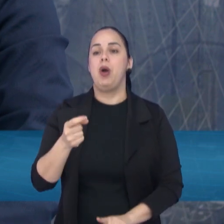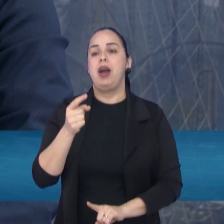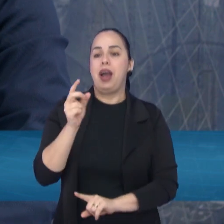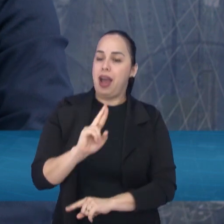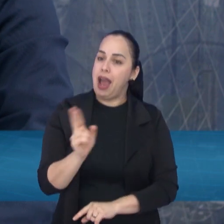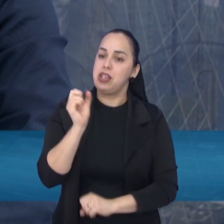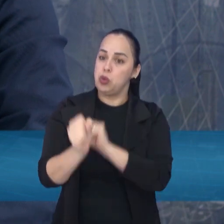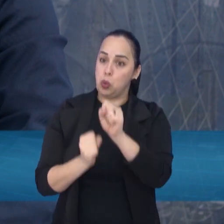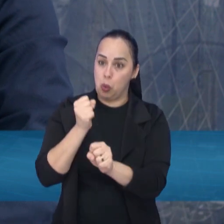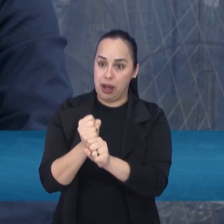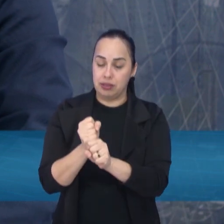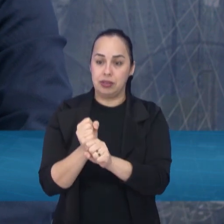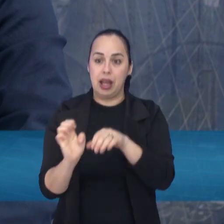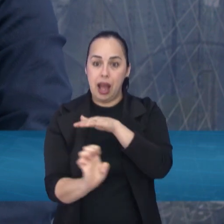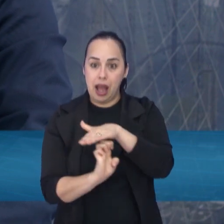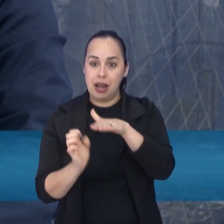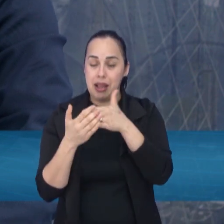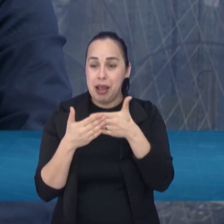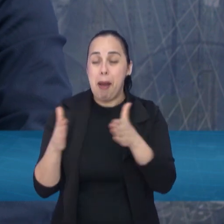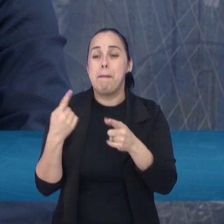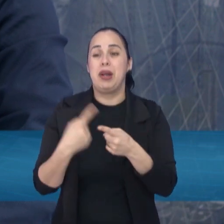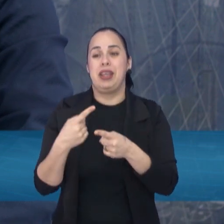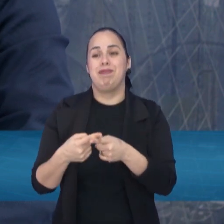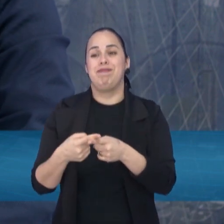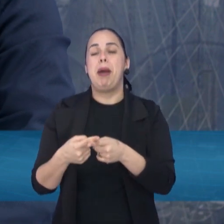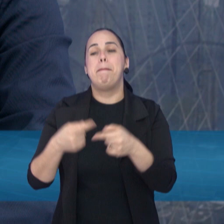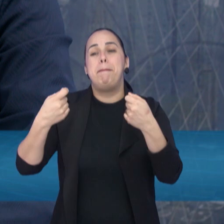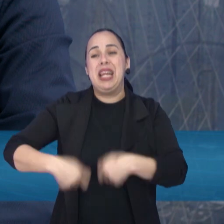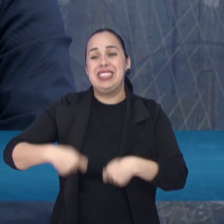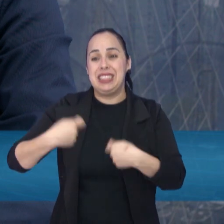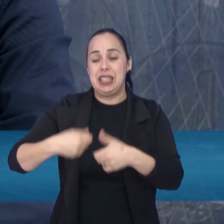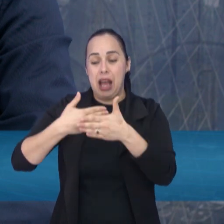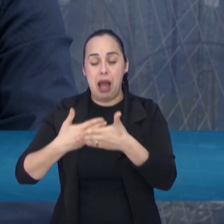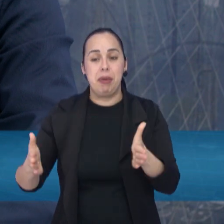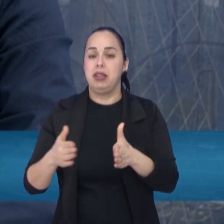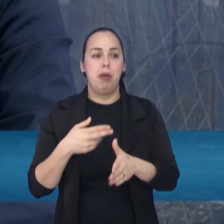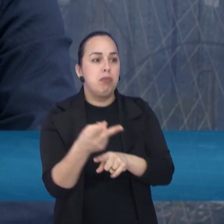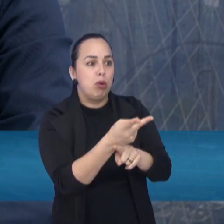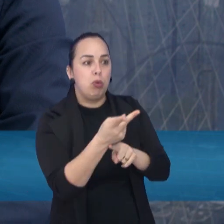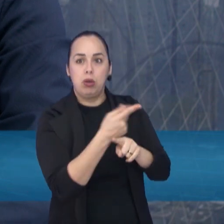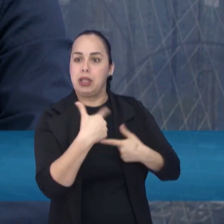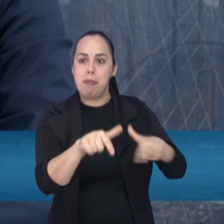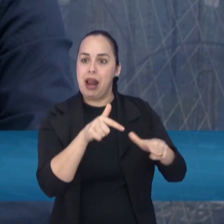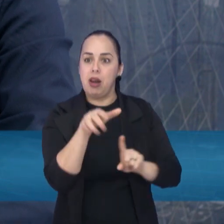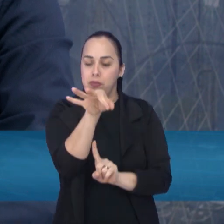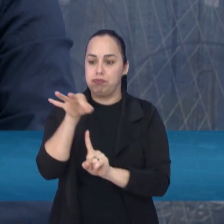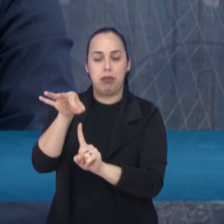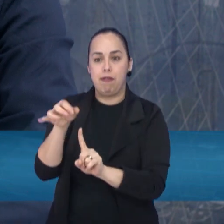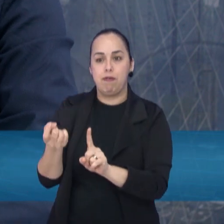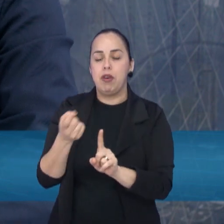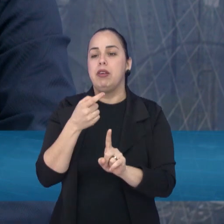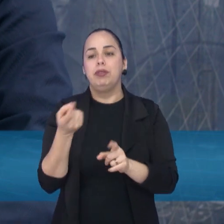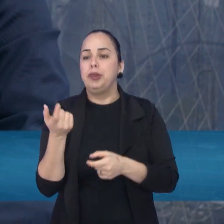esse pessoal acabou abrindo alguma coisa pela necessidade, por não conseguir emprego, por não conseguir se recolocar no mercado de trabalho